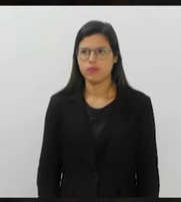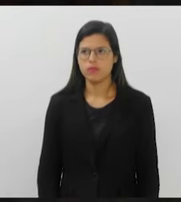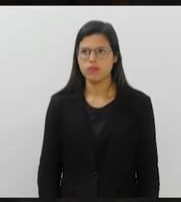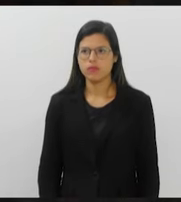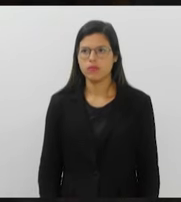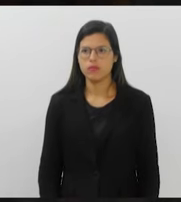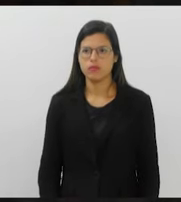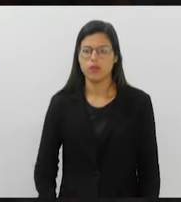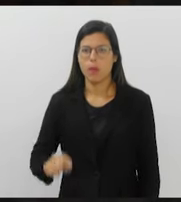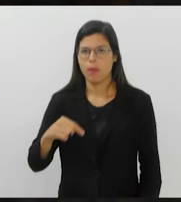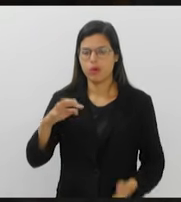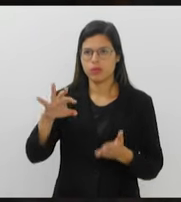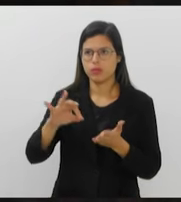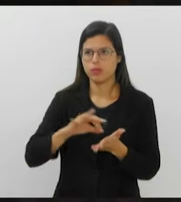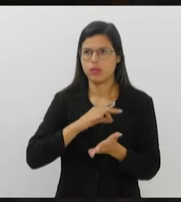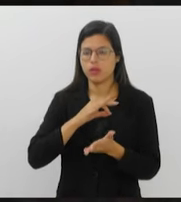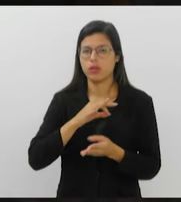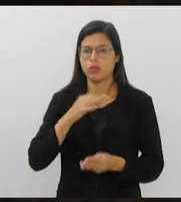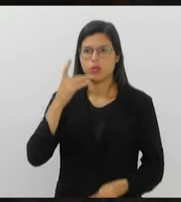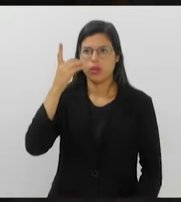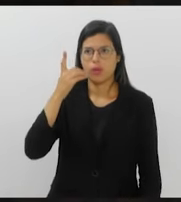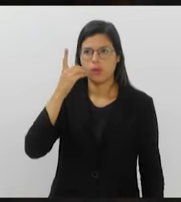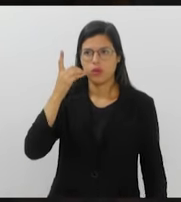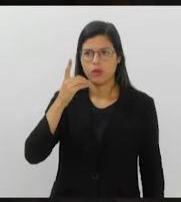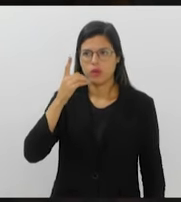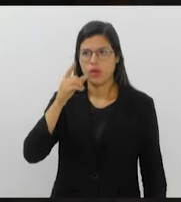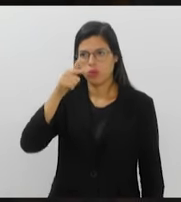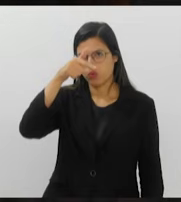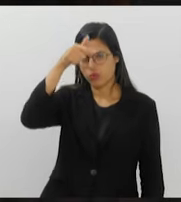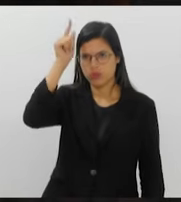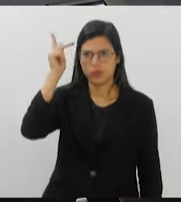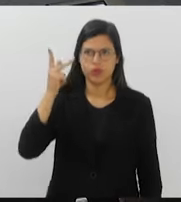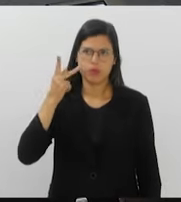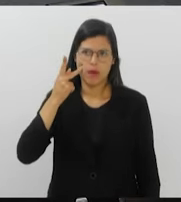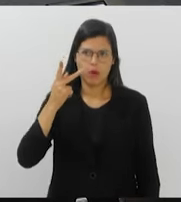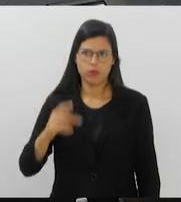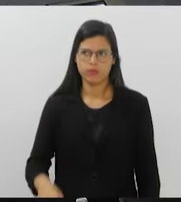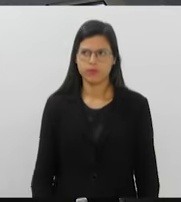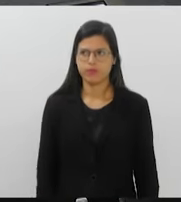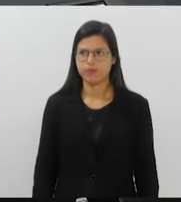Próximo orador inscrito é o nobre deputado Luiz Paulo.